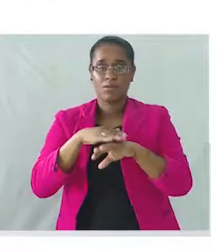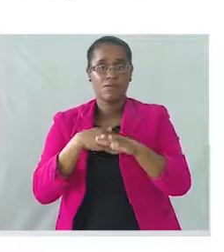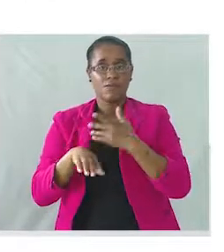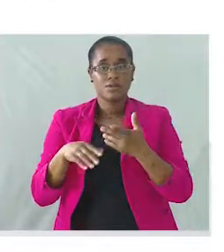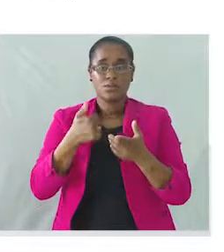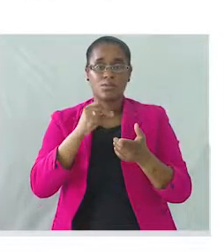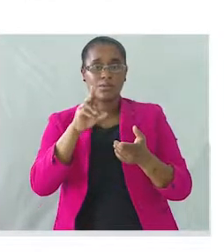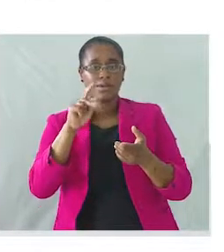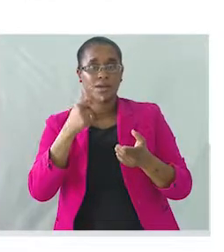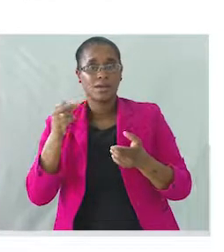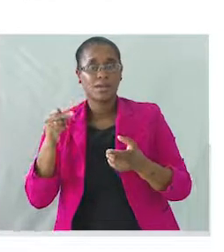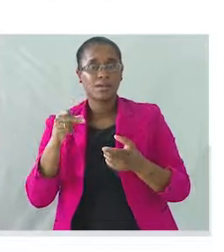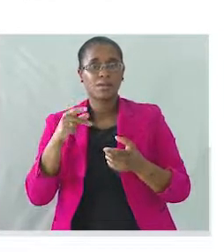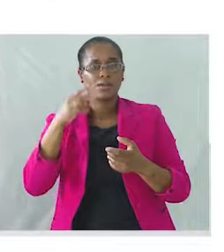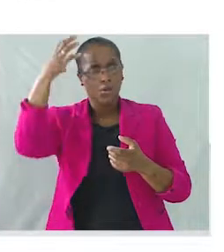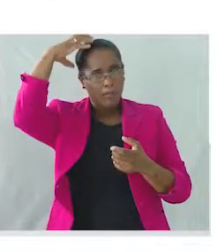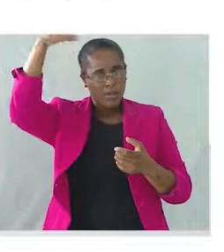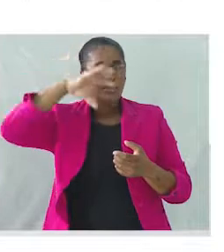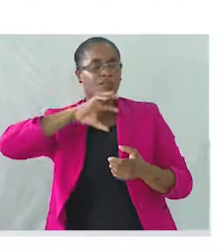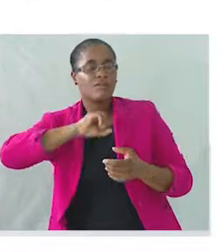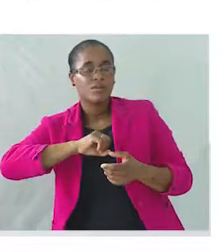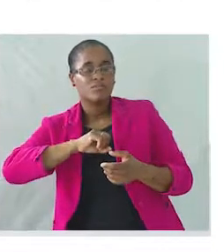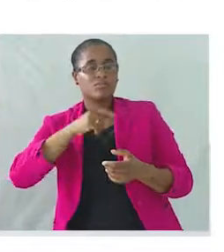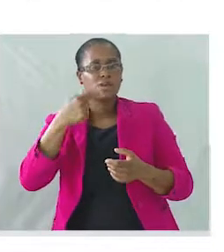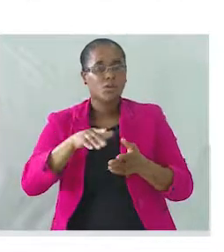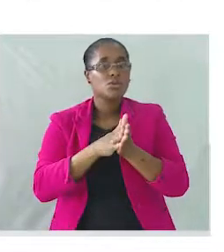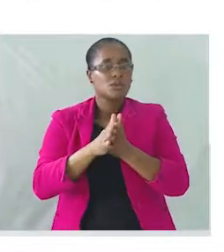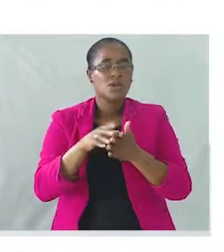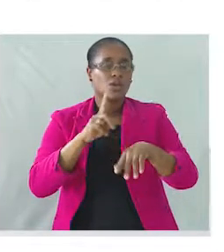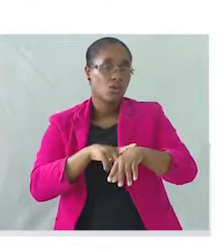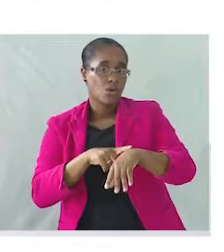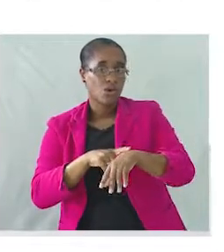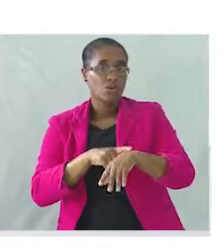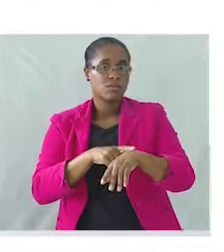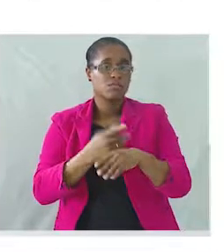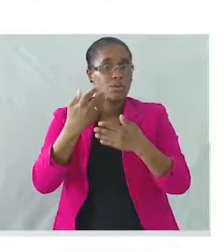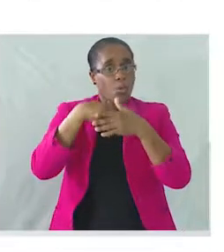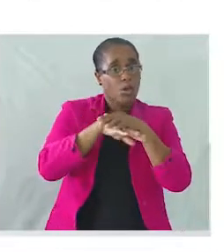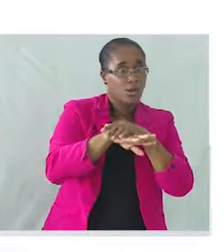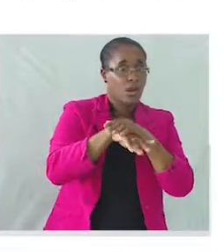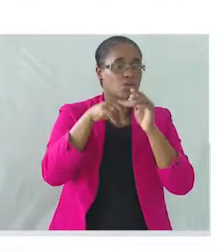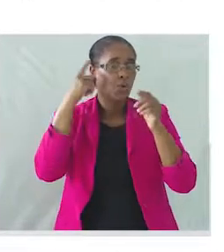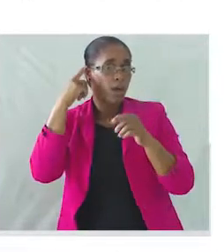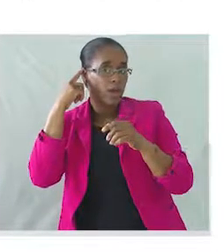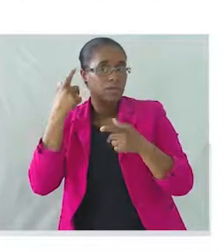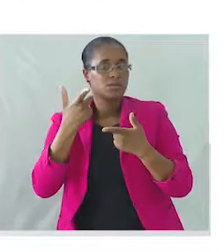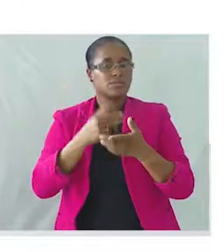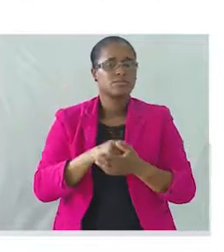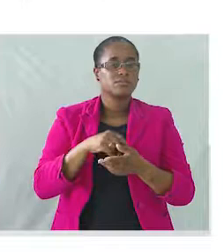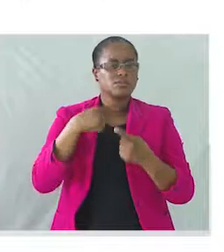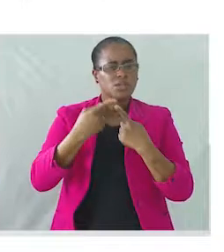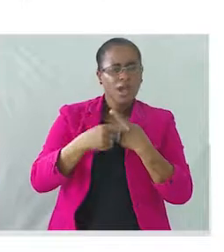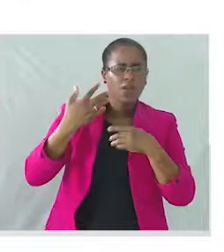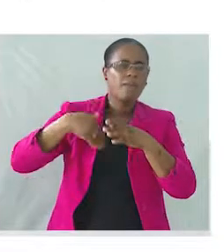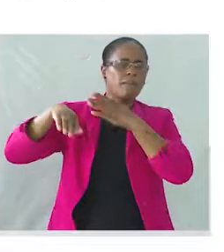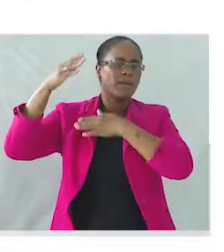príncipezinho deveria usar a toda hora para esconder as orelhas. Os anos foram